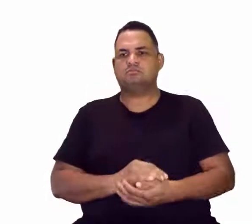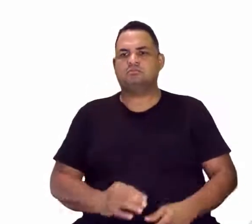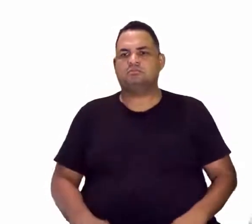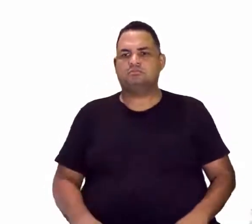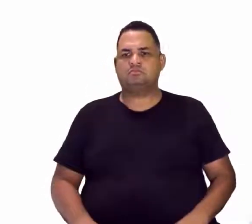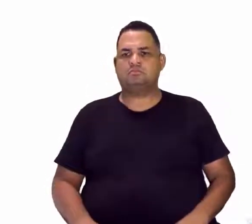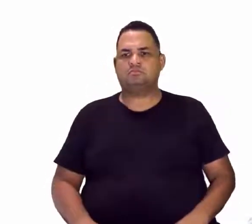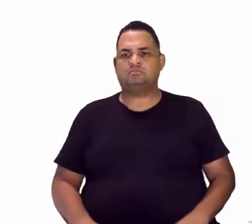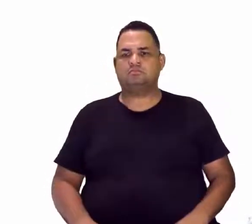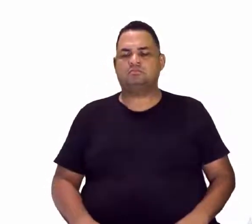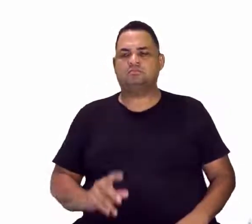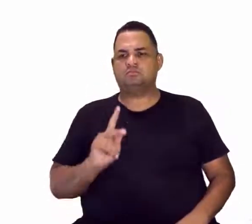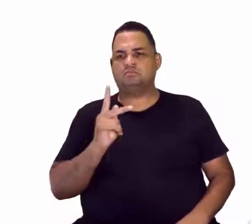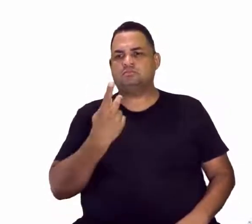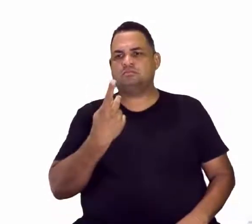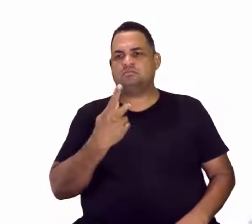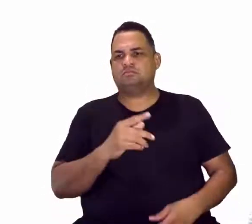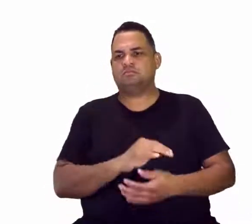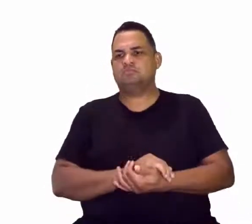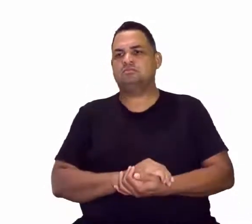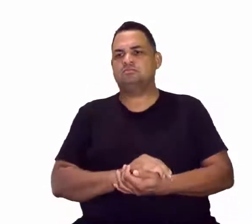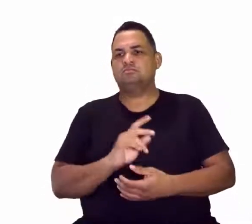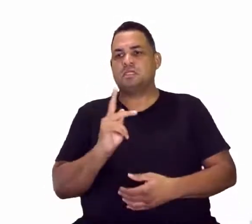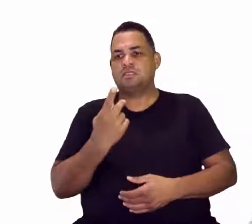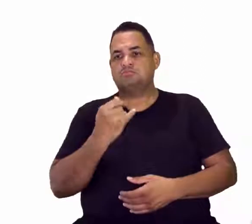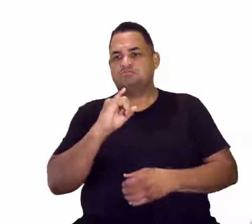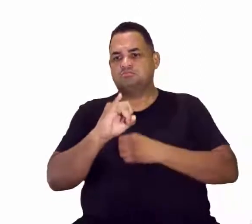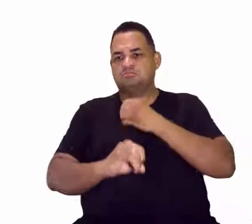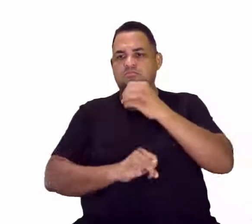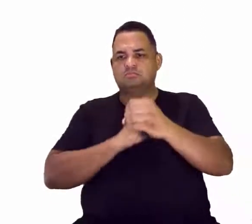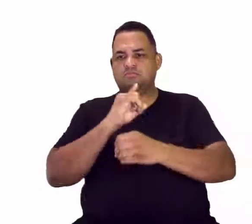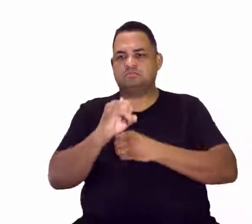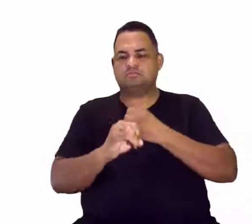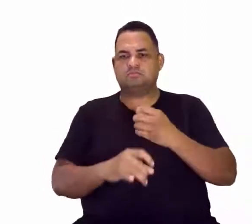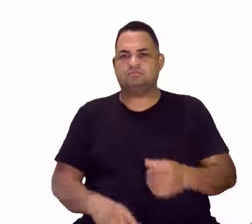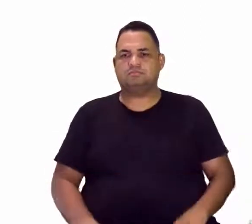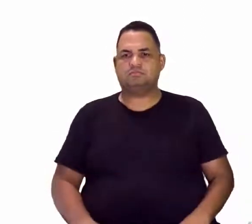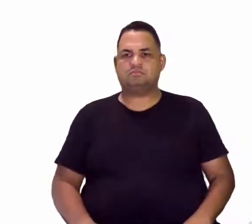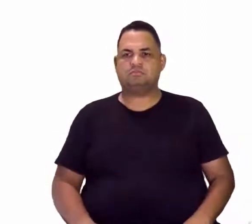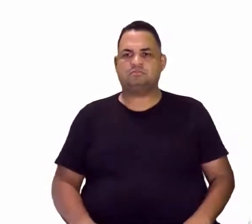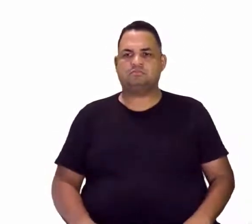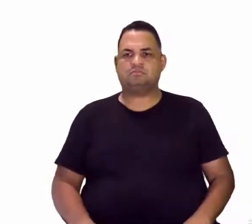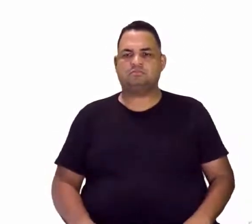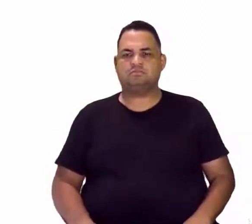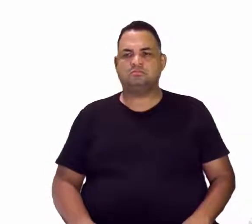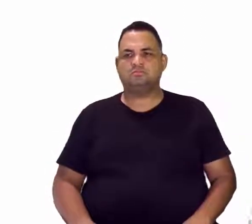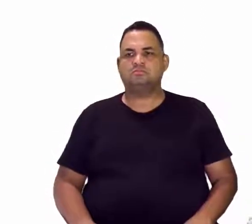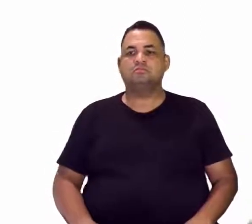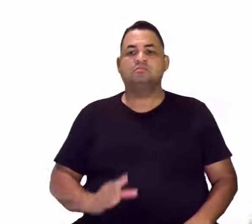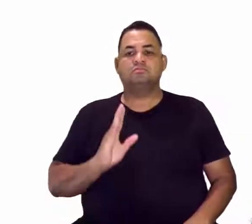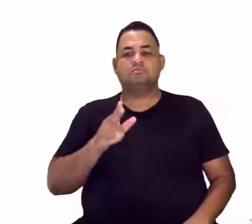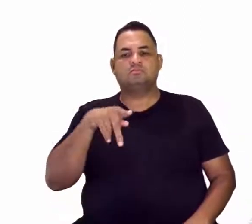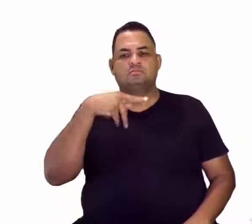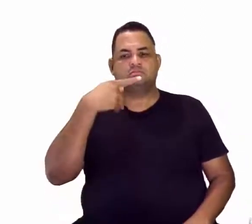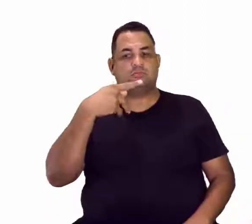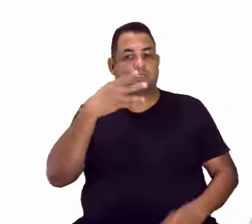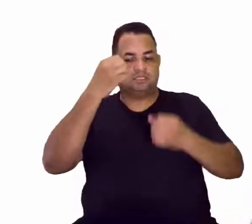chamamos de hidrônio, que é esse íon aqui. Gente, eu já falei na aula anterior,